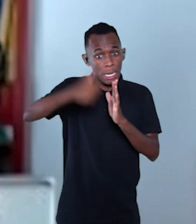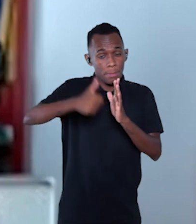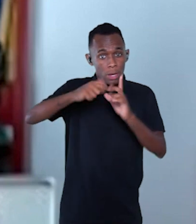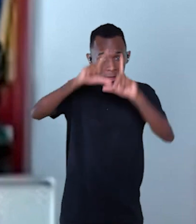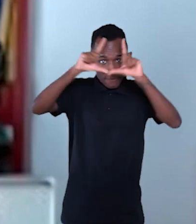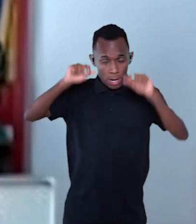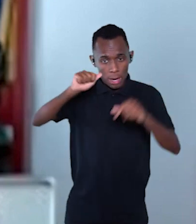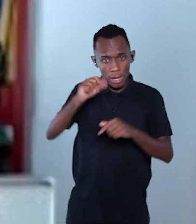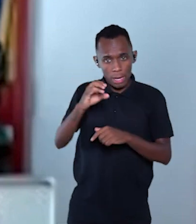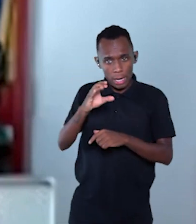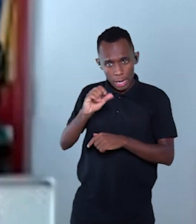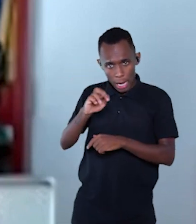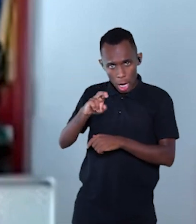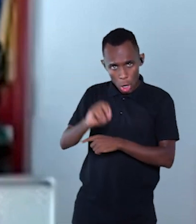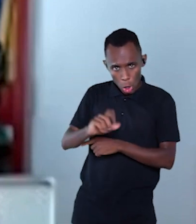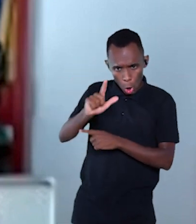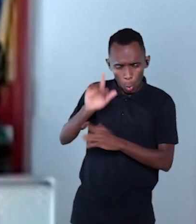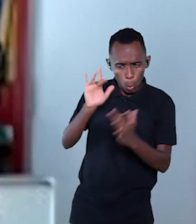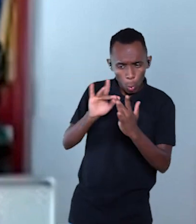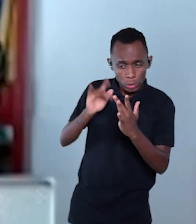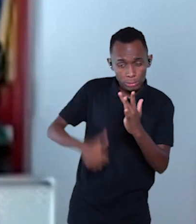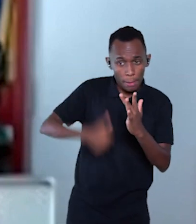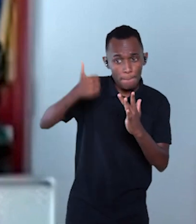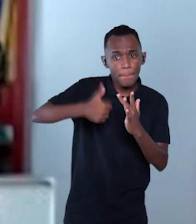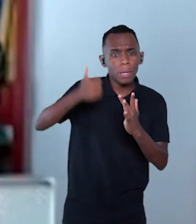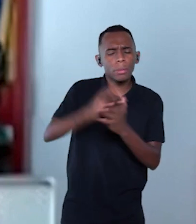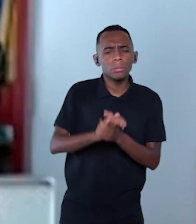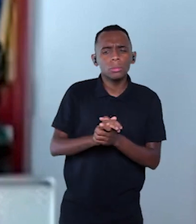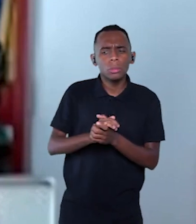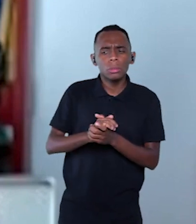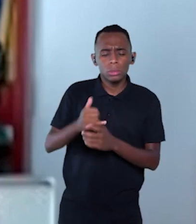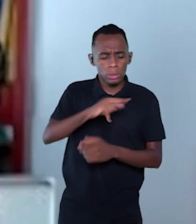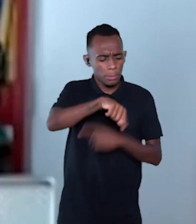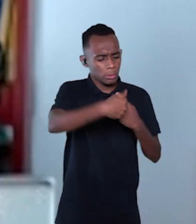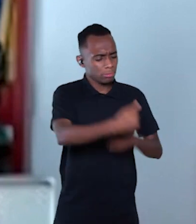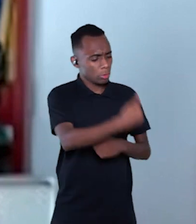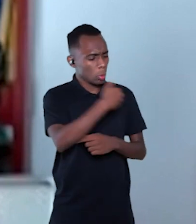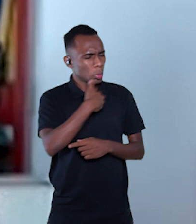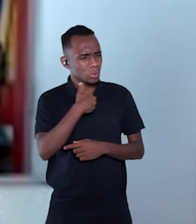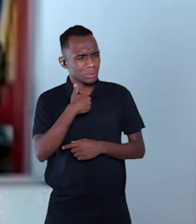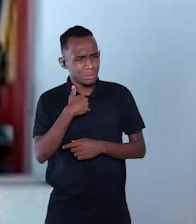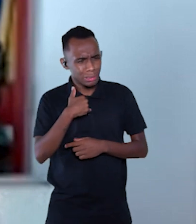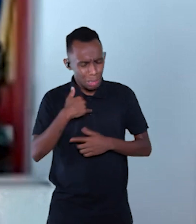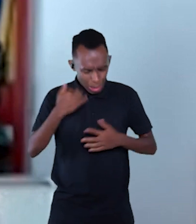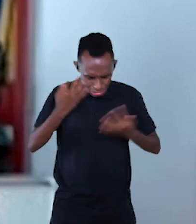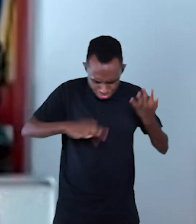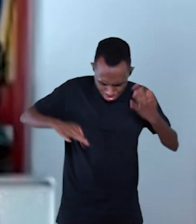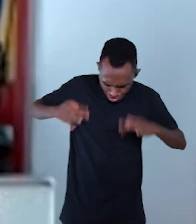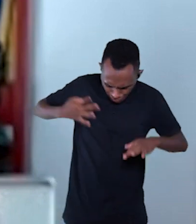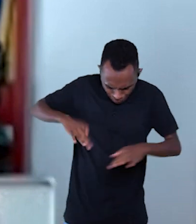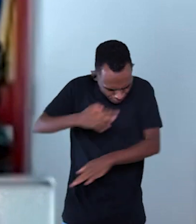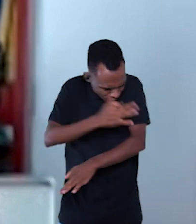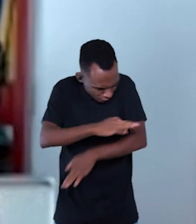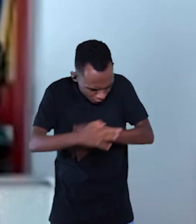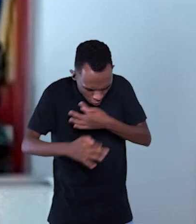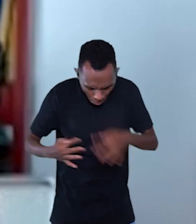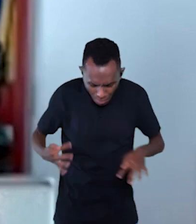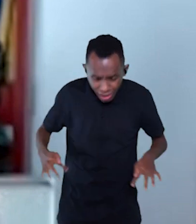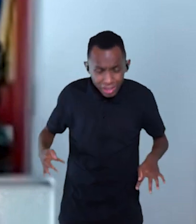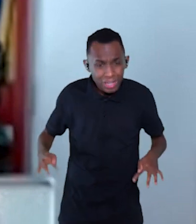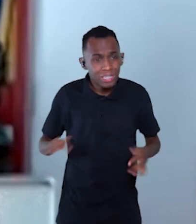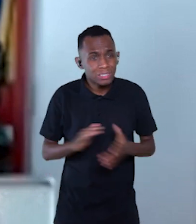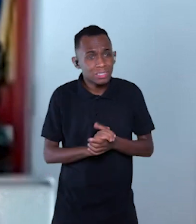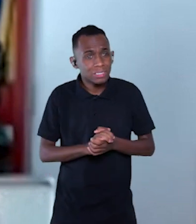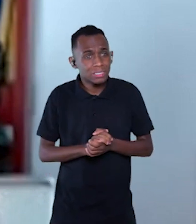foi Carol, nossa enfermeira. Ela me contou sobre como ele chegou. Estava cheio de feridas nos braços e